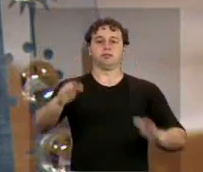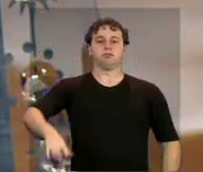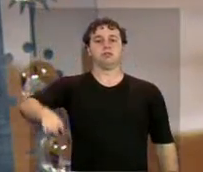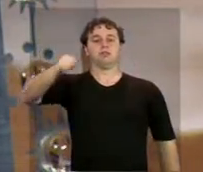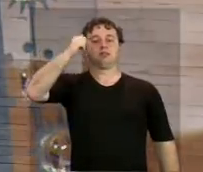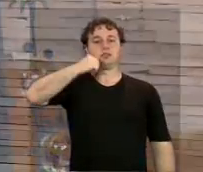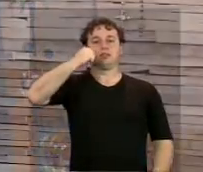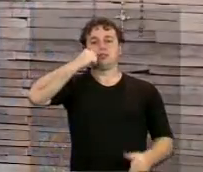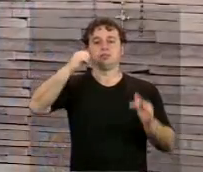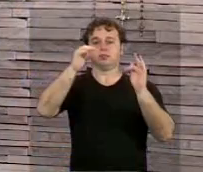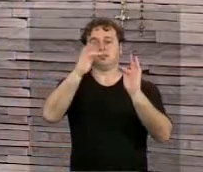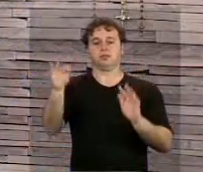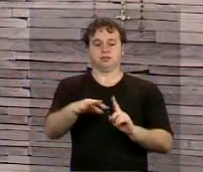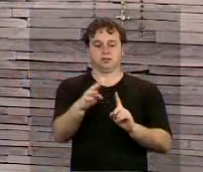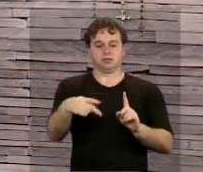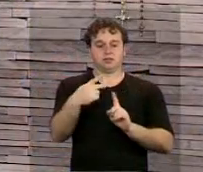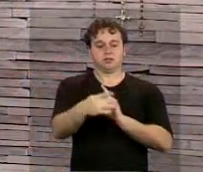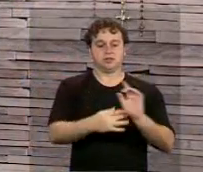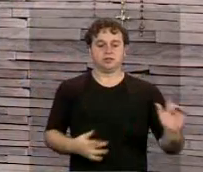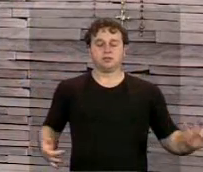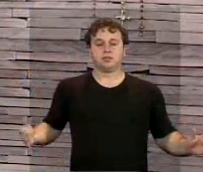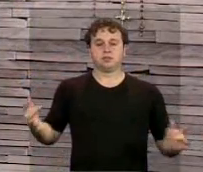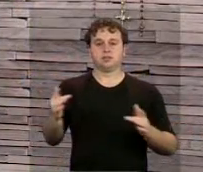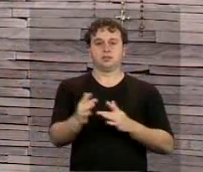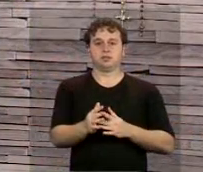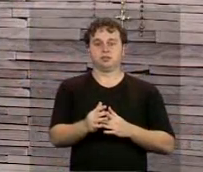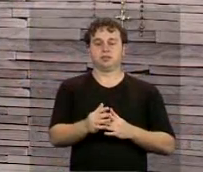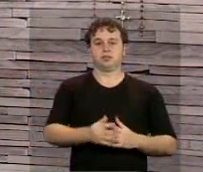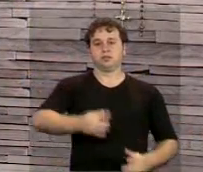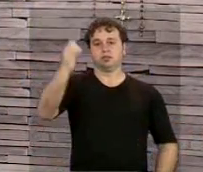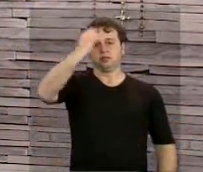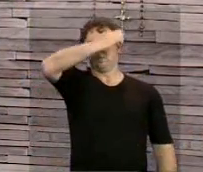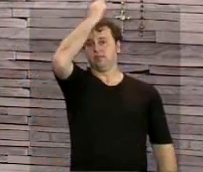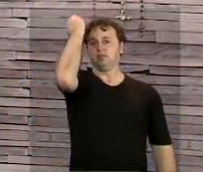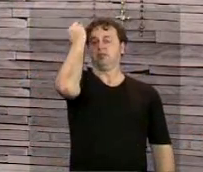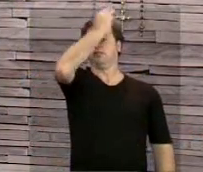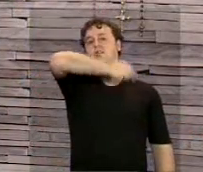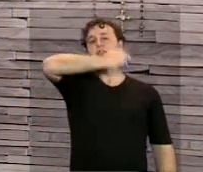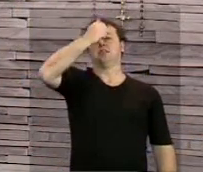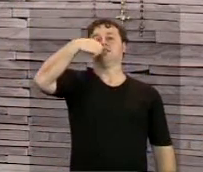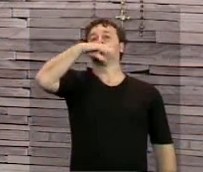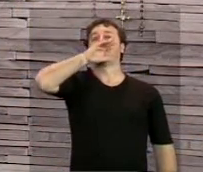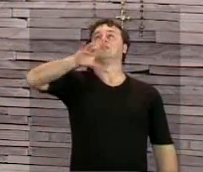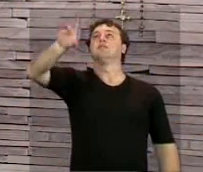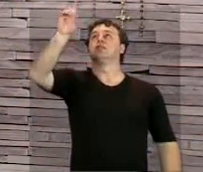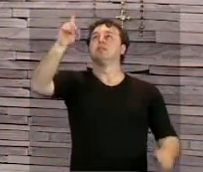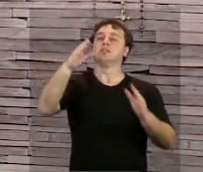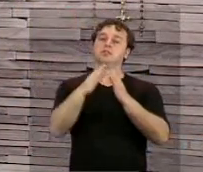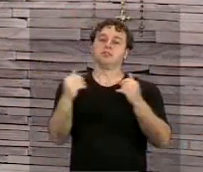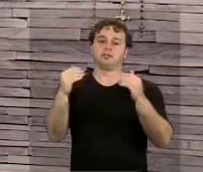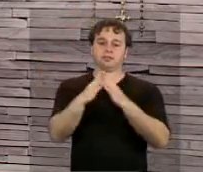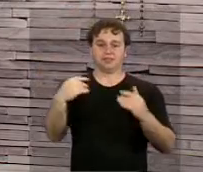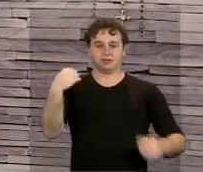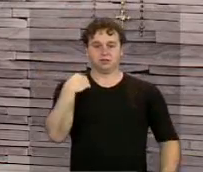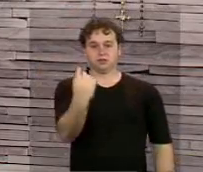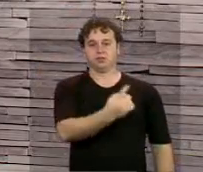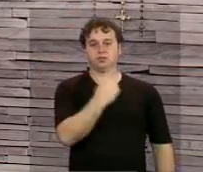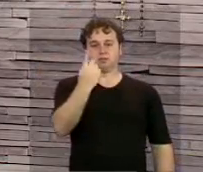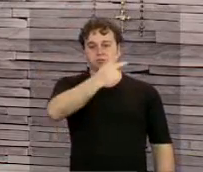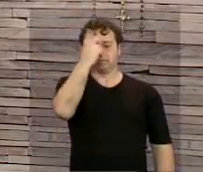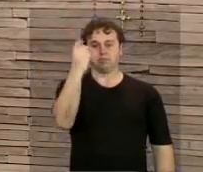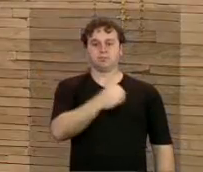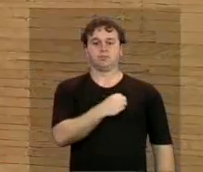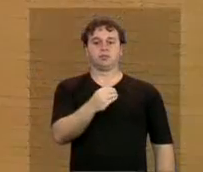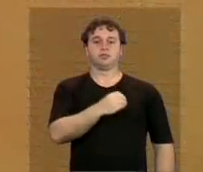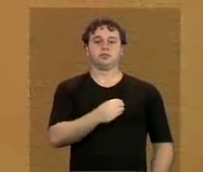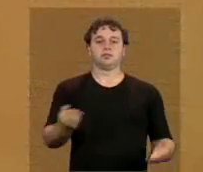convosco. Bendita sois vós entre as mulheres, e bendito é o fruto do vosso ventre, Jesus. Santa Maria, Mãe de Deus, rogai